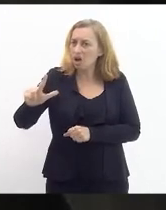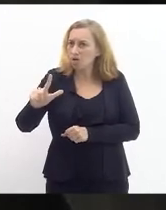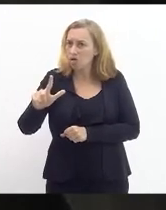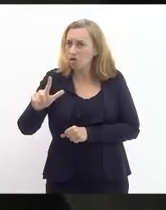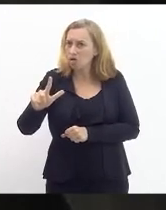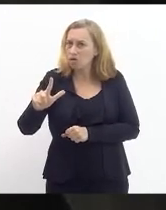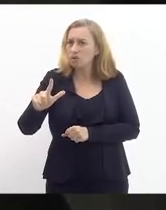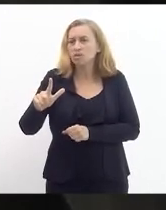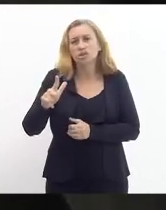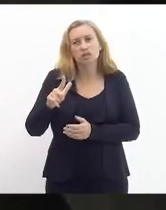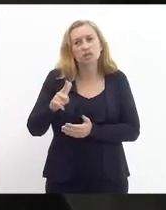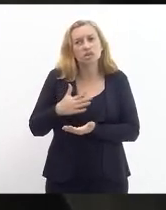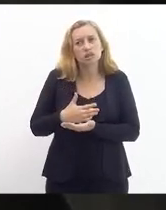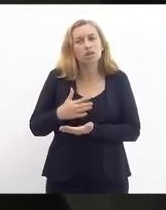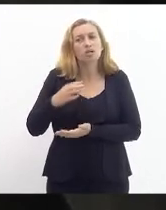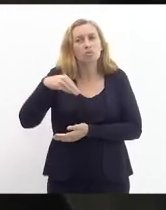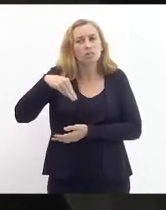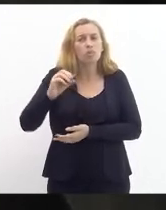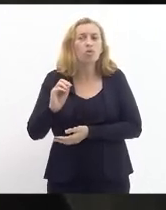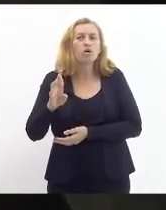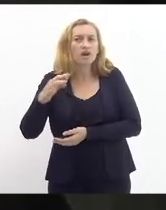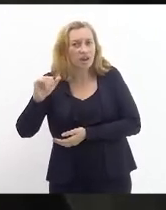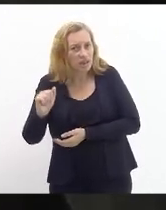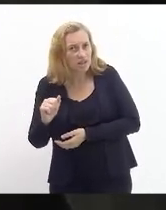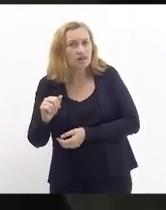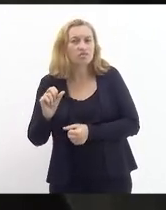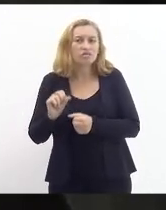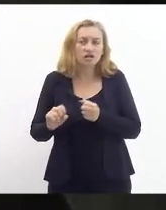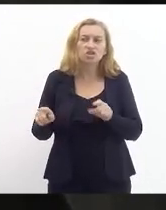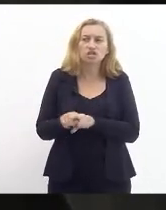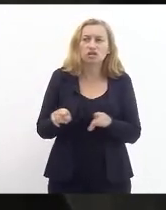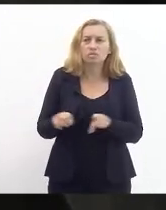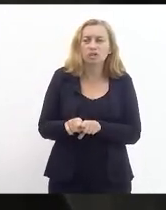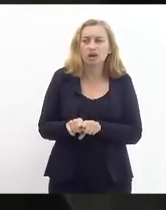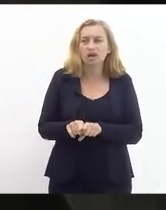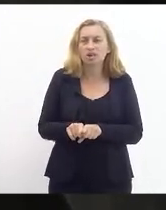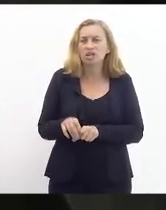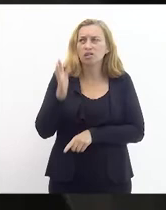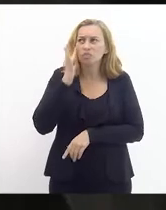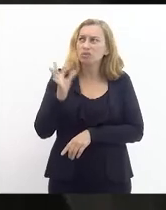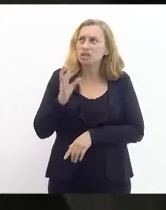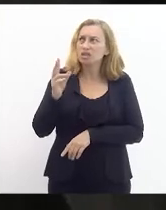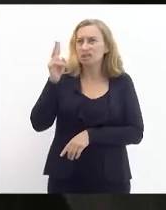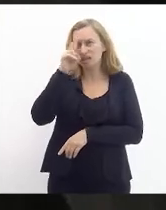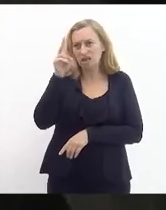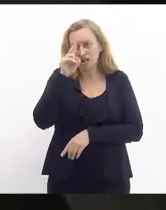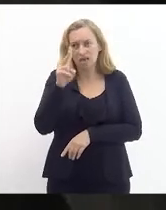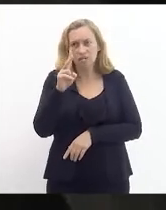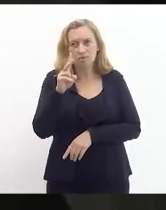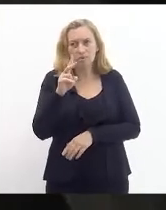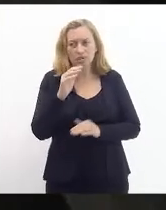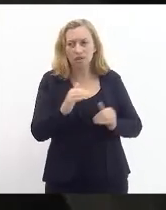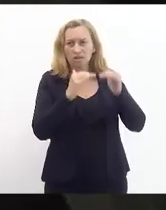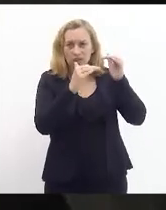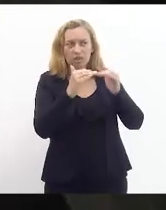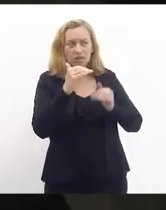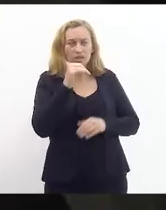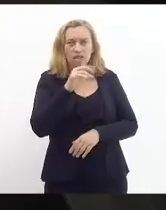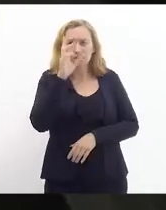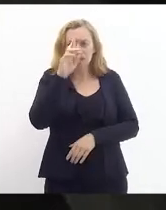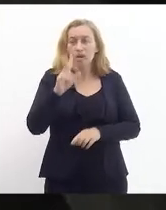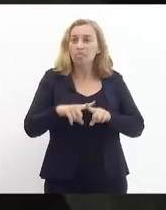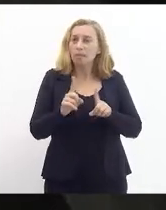começou com Cabral que Moreira Franco já tinha feito isso mas Cabral intensificou não sei se você se lembra se lembra não eram os deputados ainda